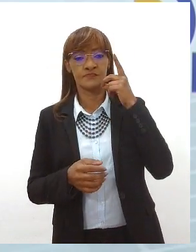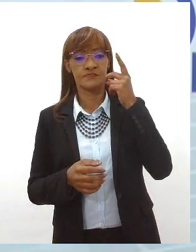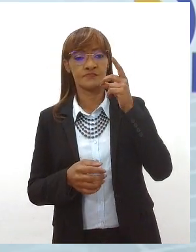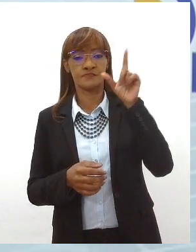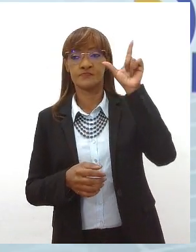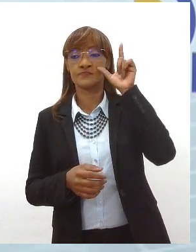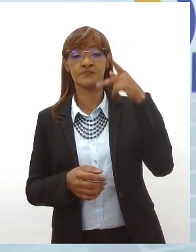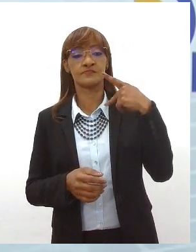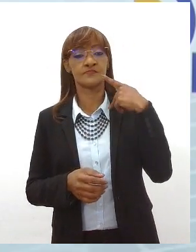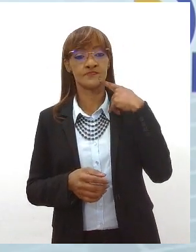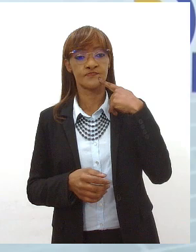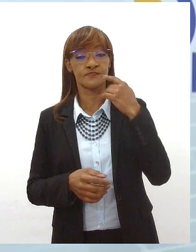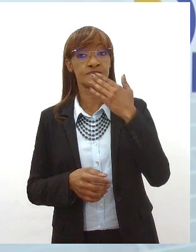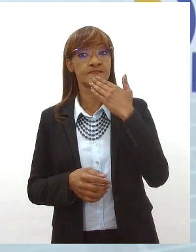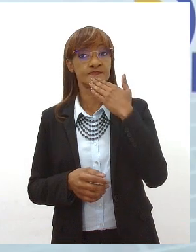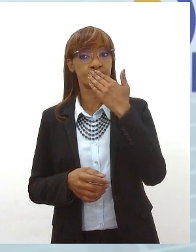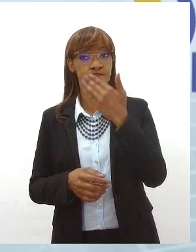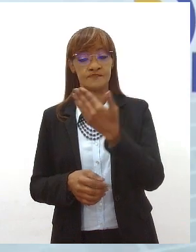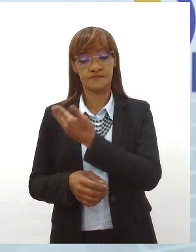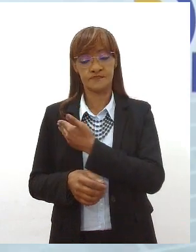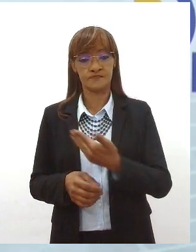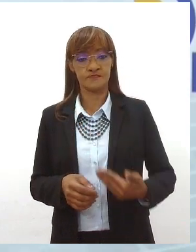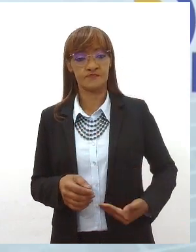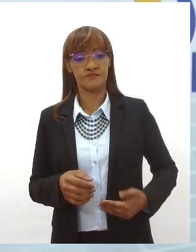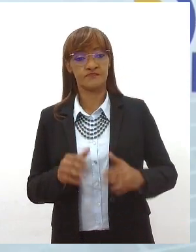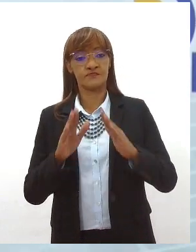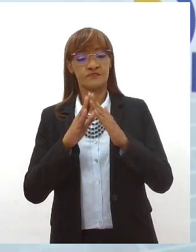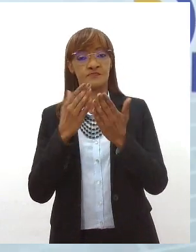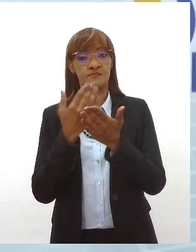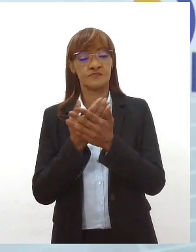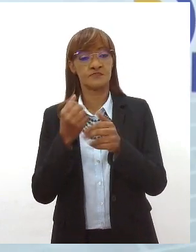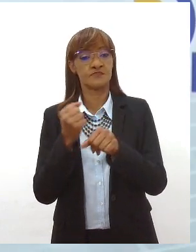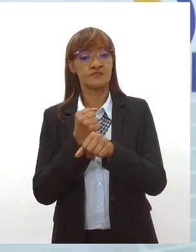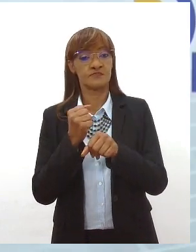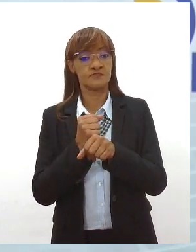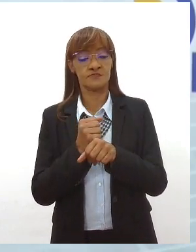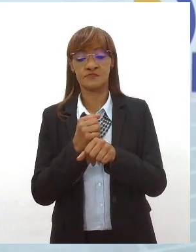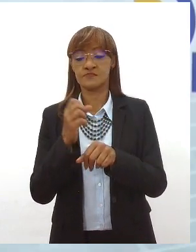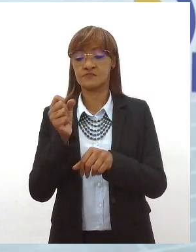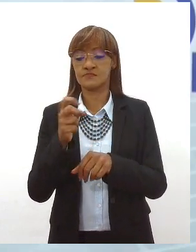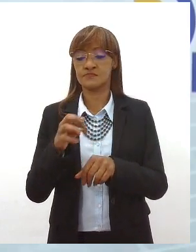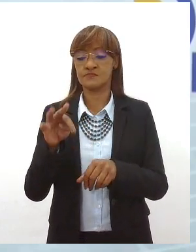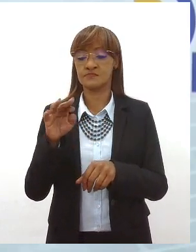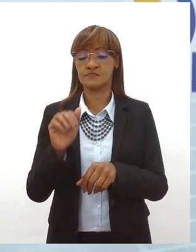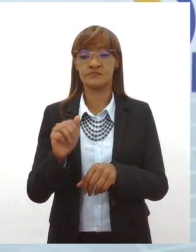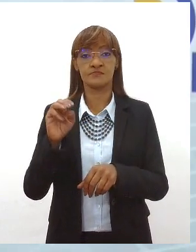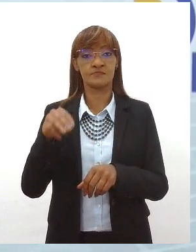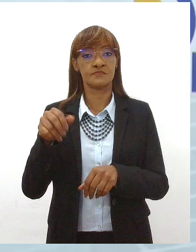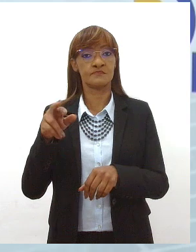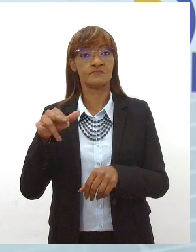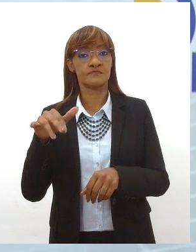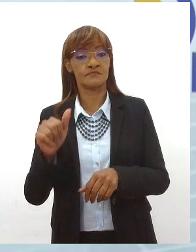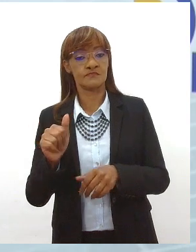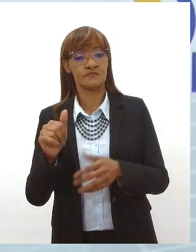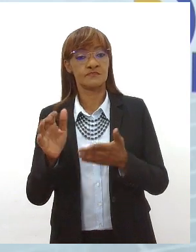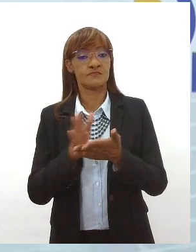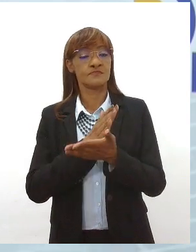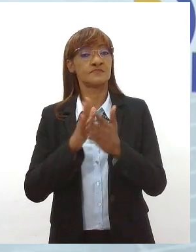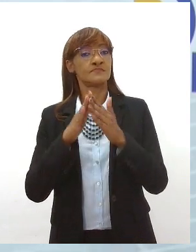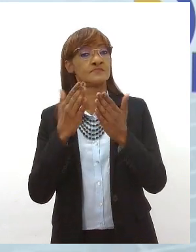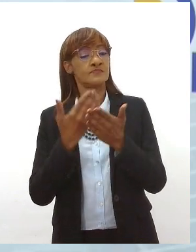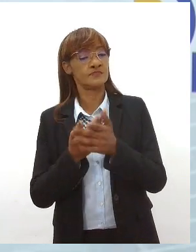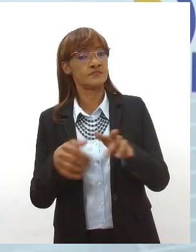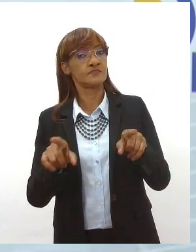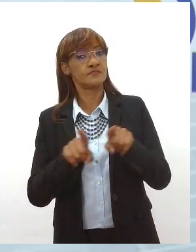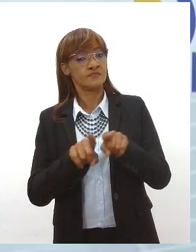reforma de escola no bairro Santa Maria e também destacou as reformas que vem acontecendo em algumas escolas também lá no bairro Santa Maria, a exemplo do